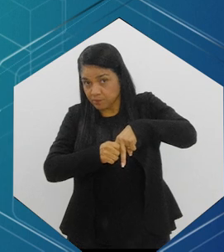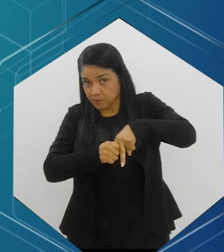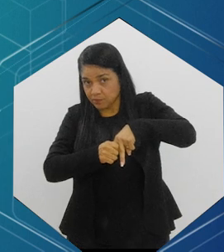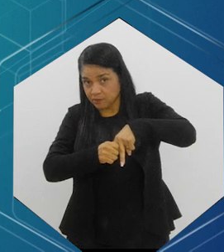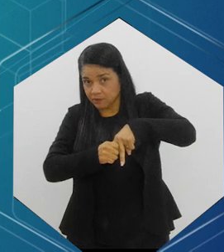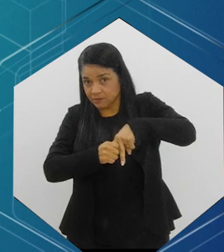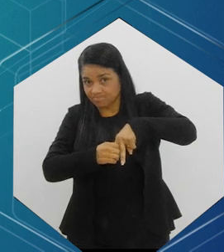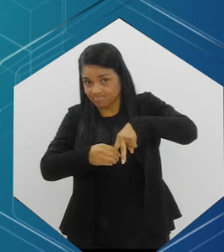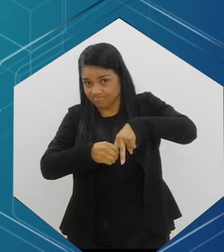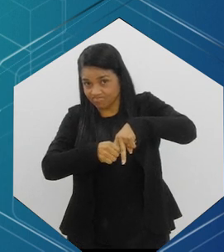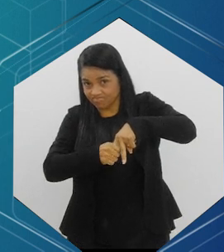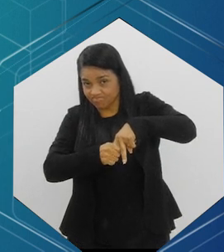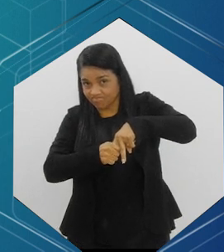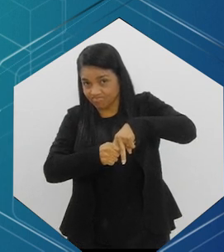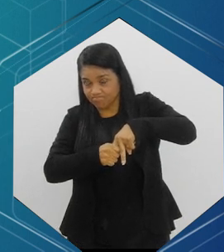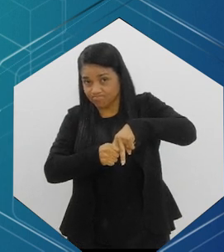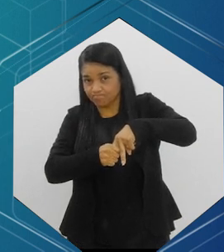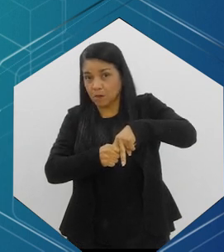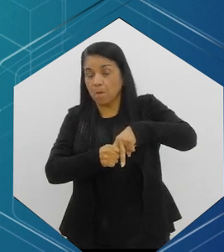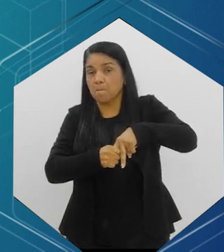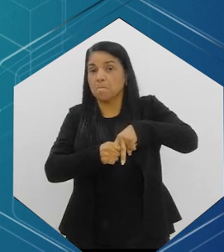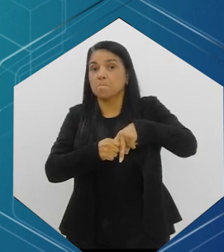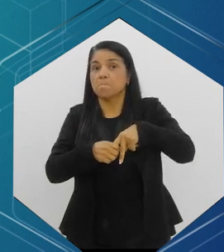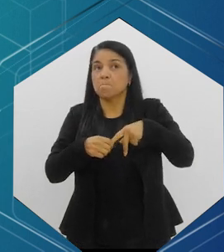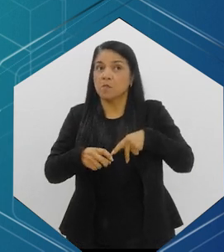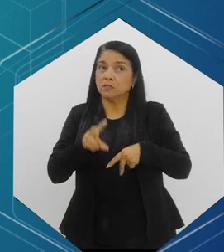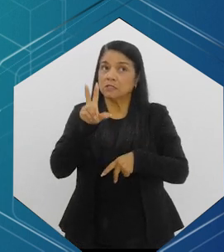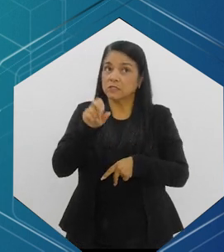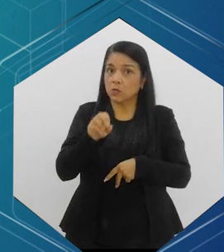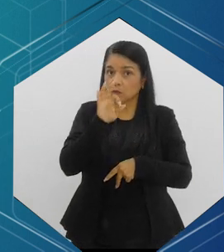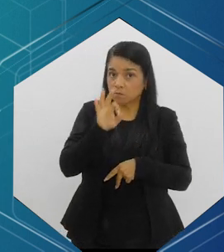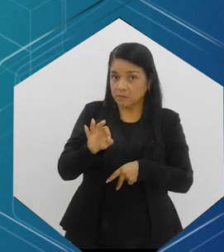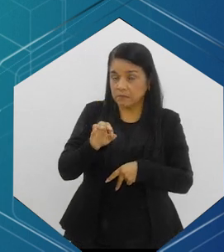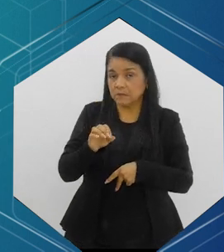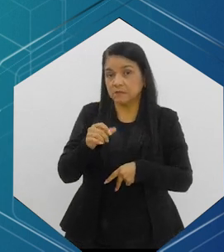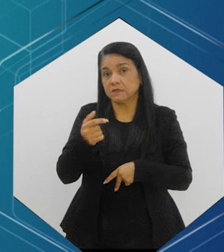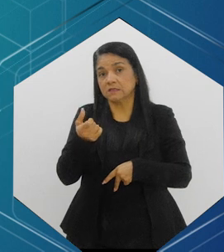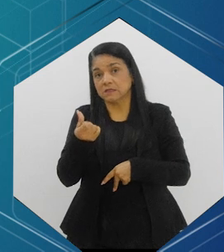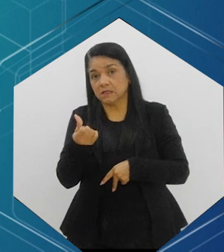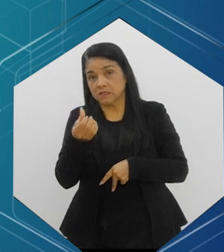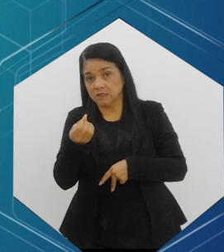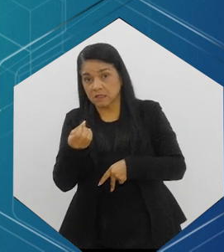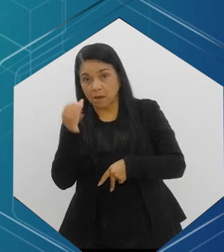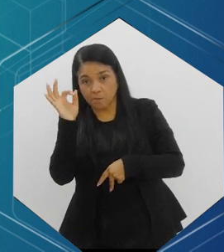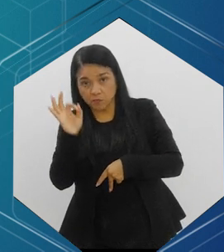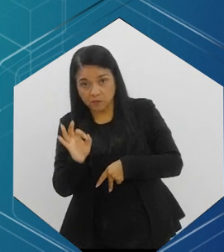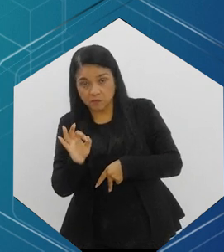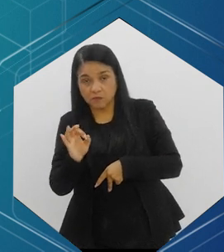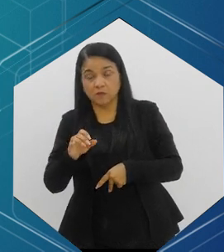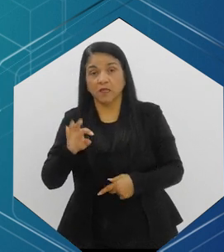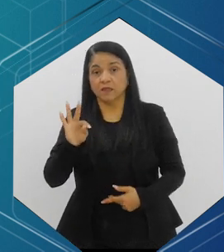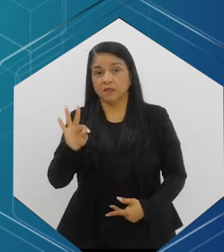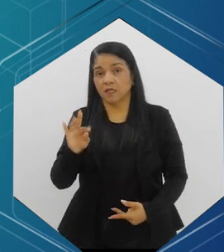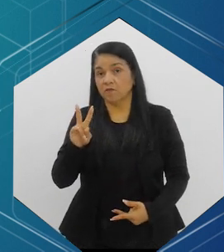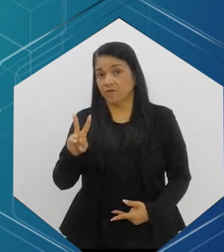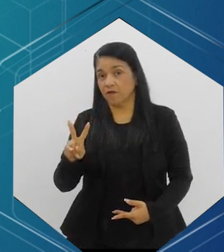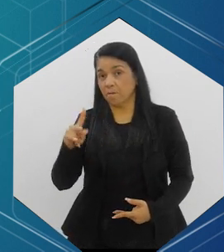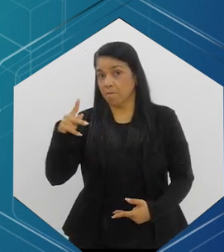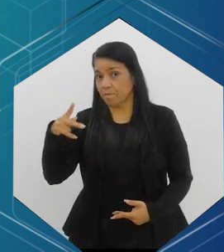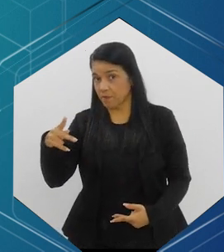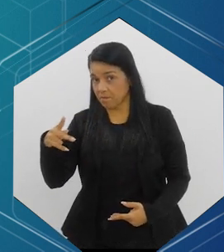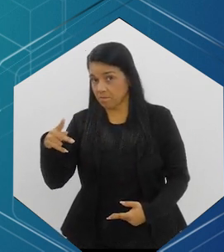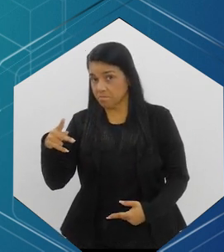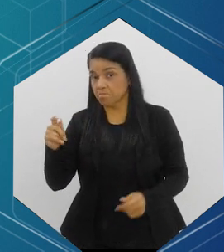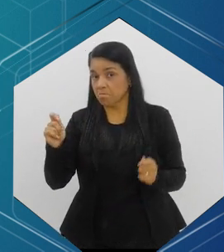Você protetizar um paciente, ele pode ter um índice de 50, 70% do risco de se fazer uma TVP, uma trombose